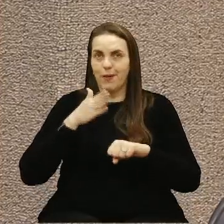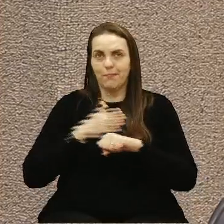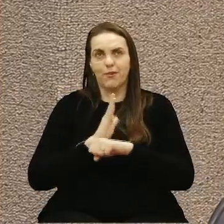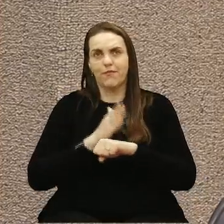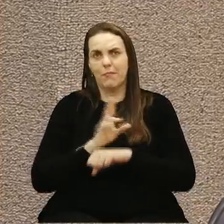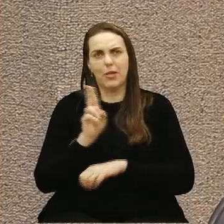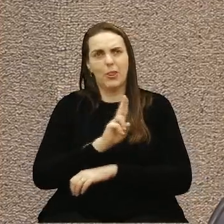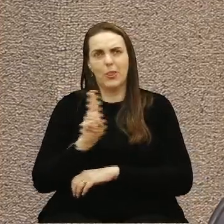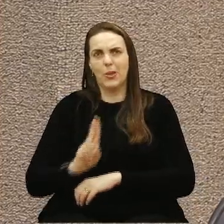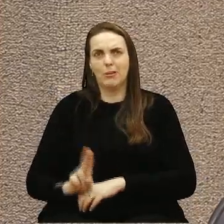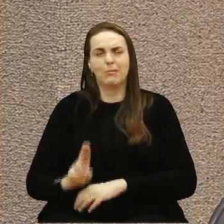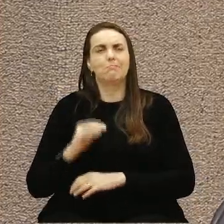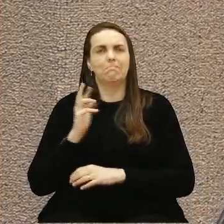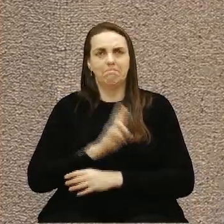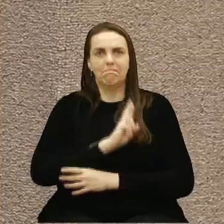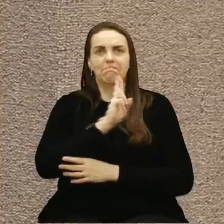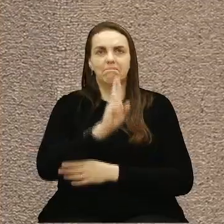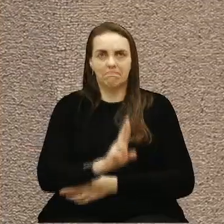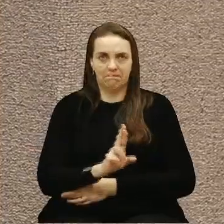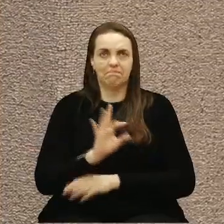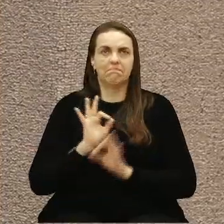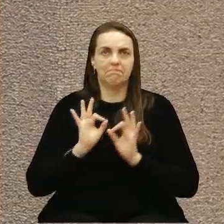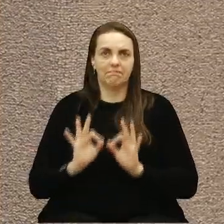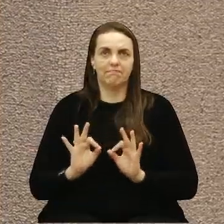nomes realmente representam